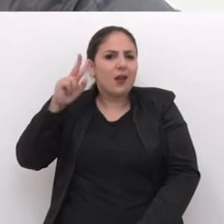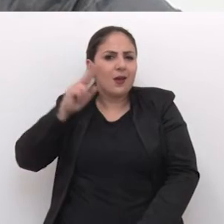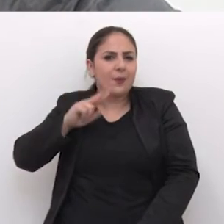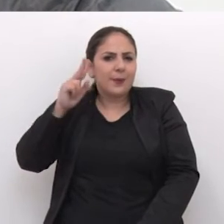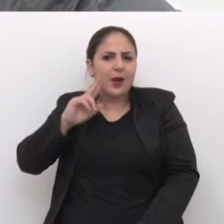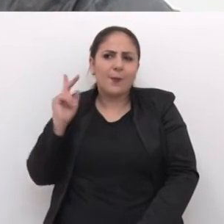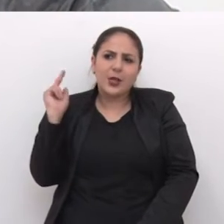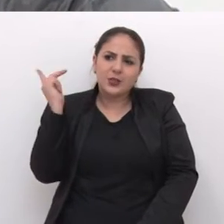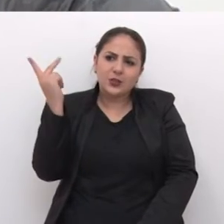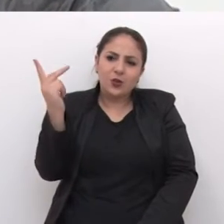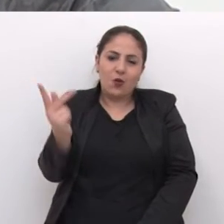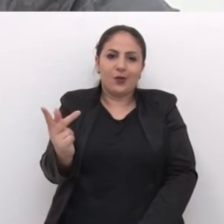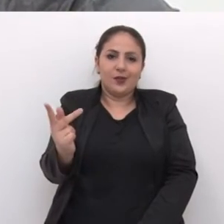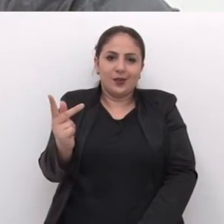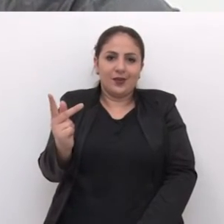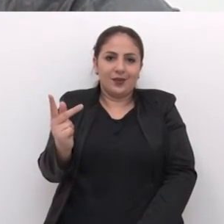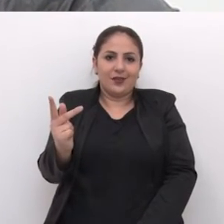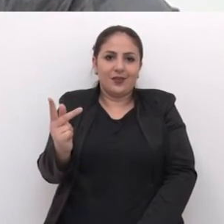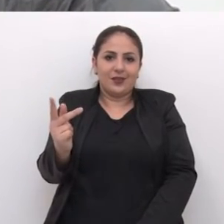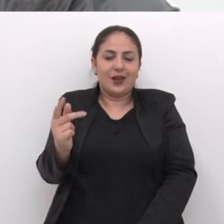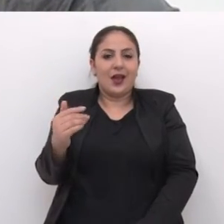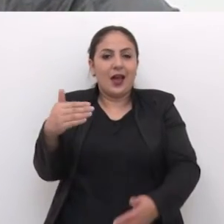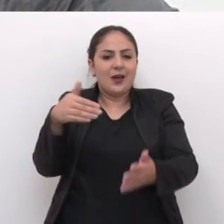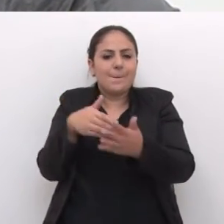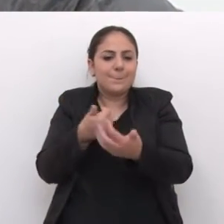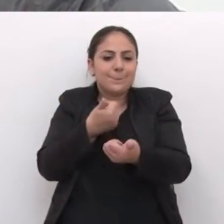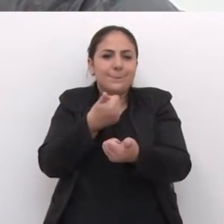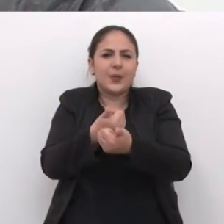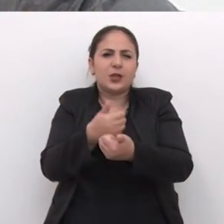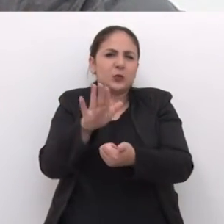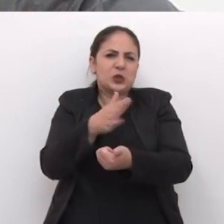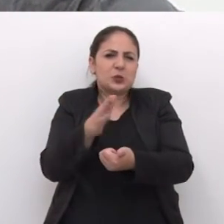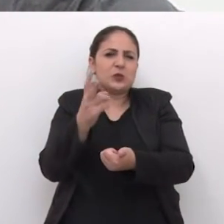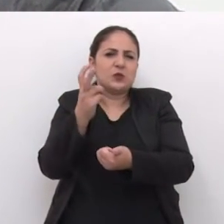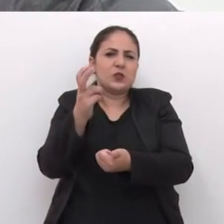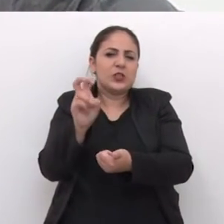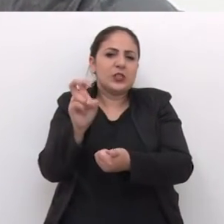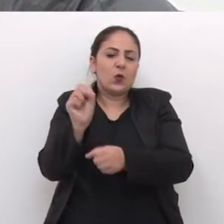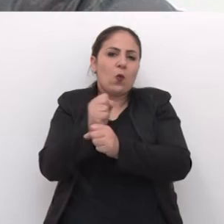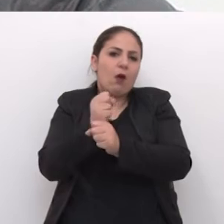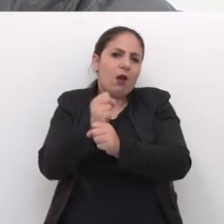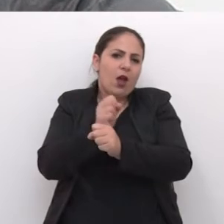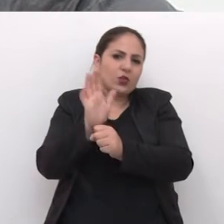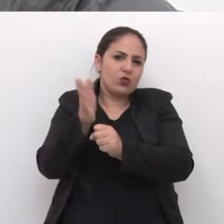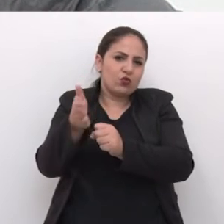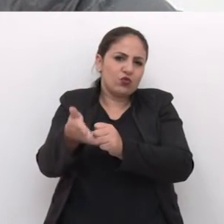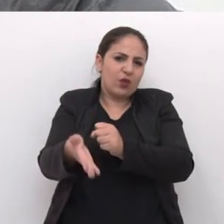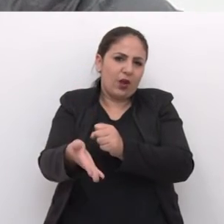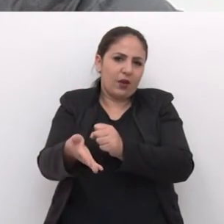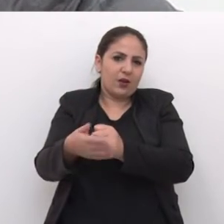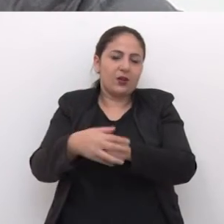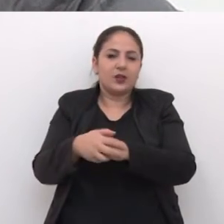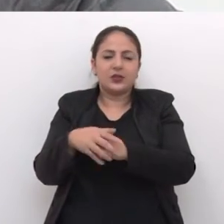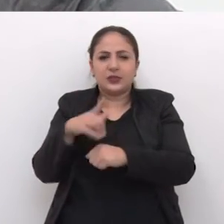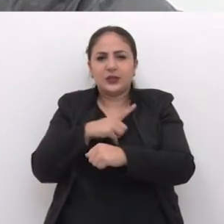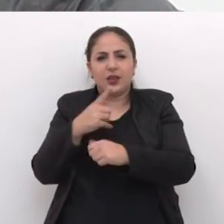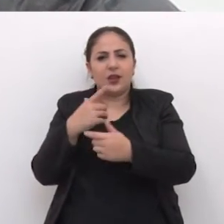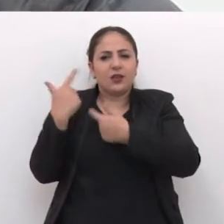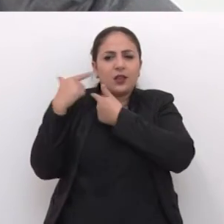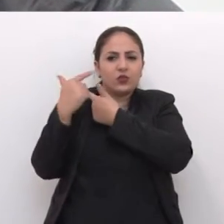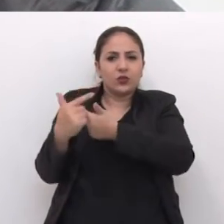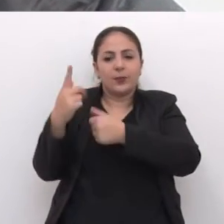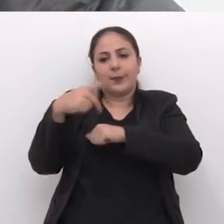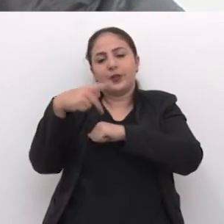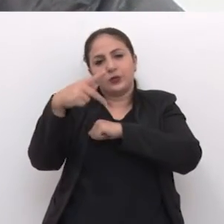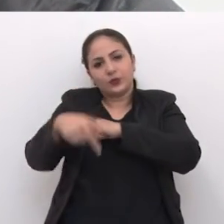é resgatar uma história que vai para perto, em torno de 25 anos já, entende?